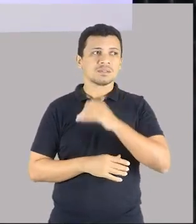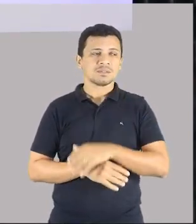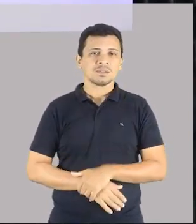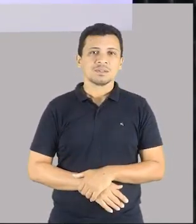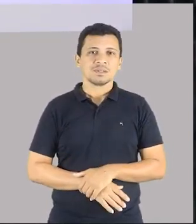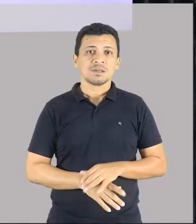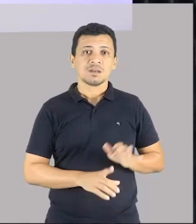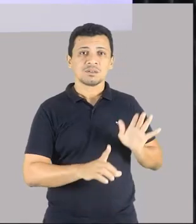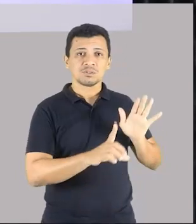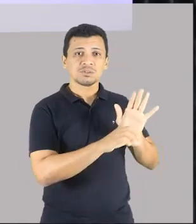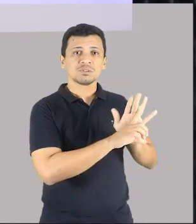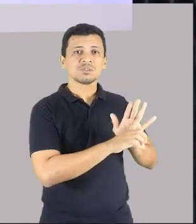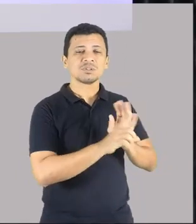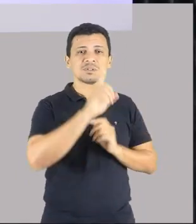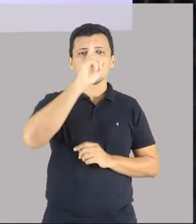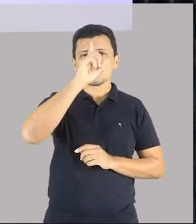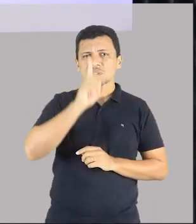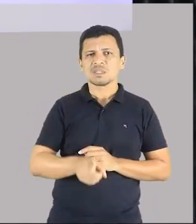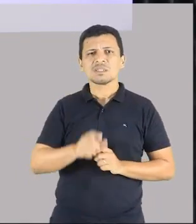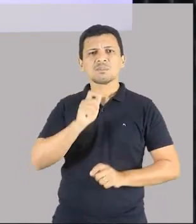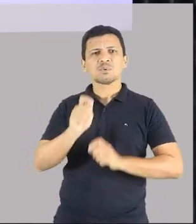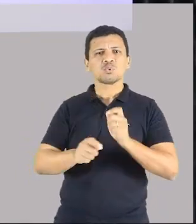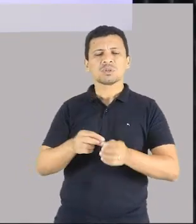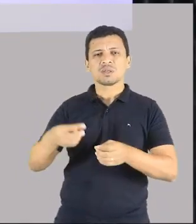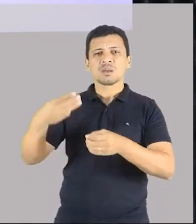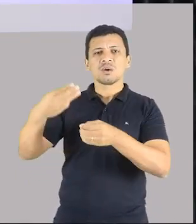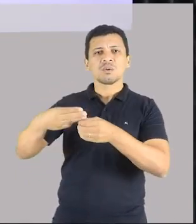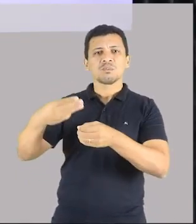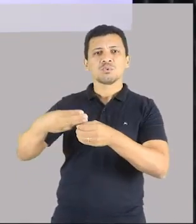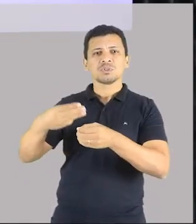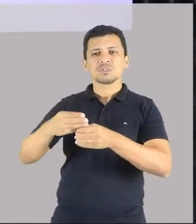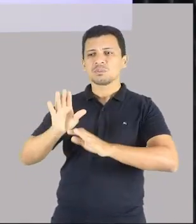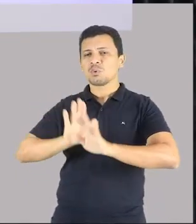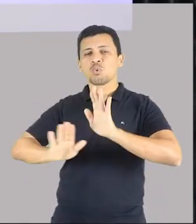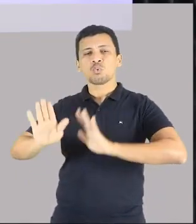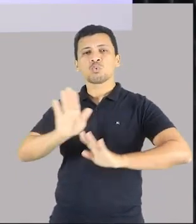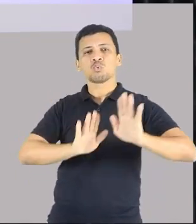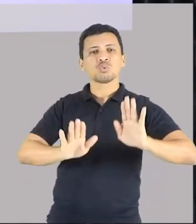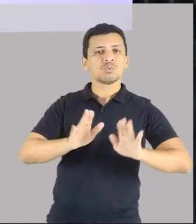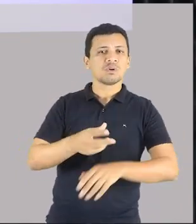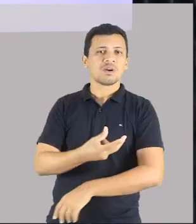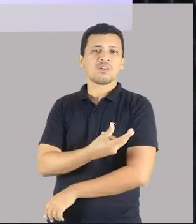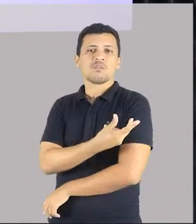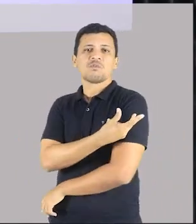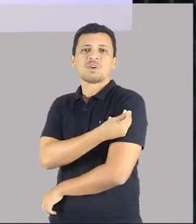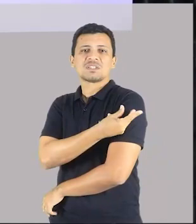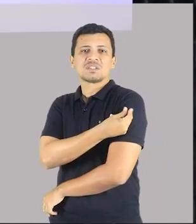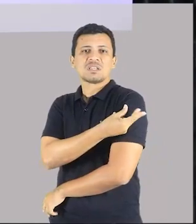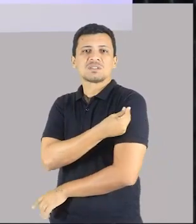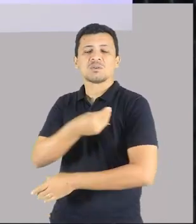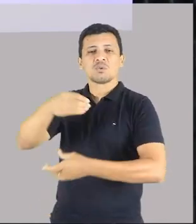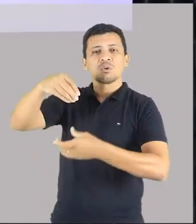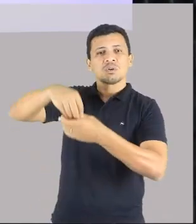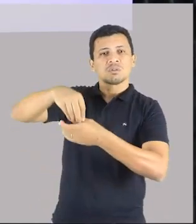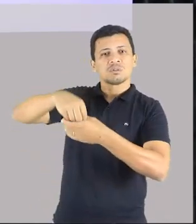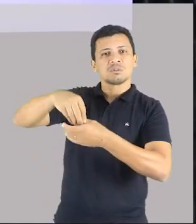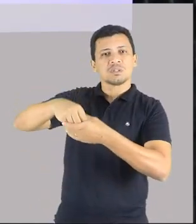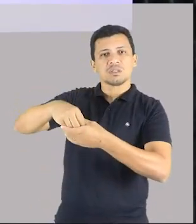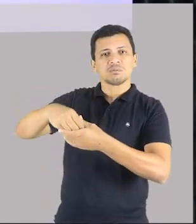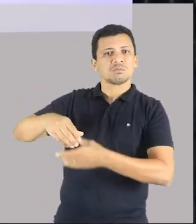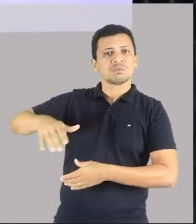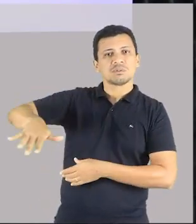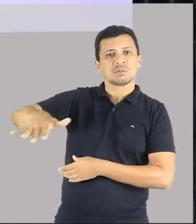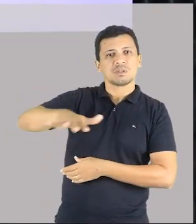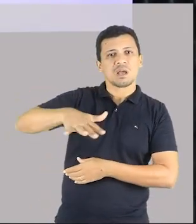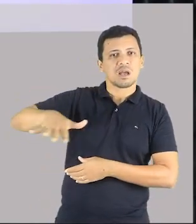A legislação determina que os municípios cuidem da vacinação naqueles municípios, dentro da sua jurisdição, dentro